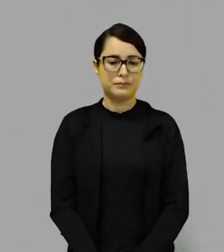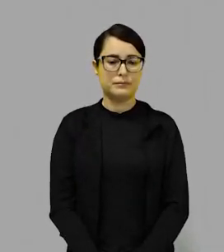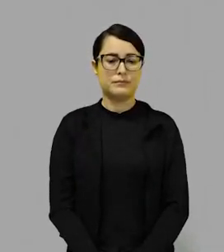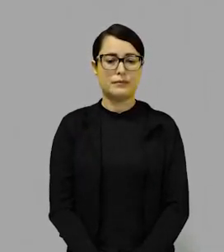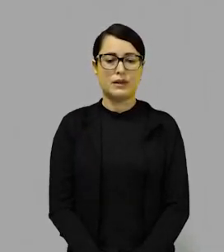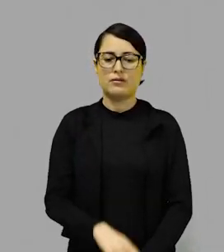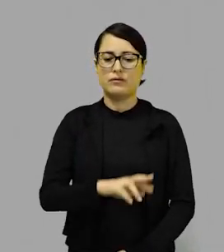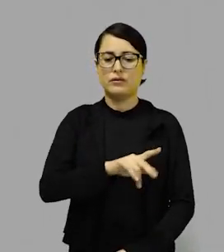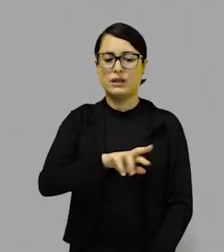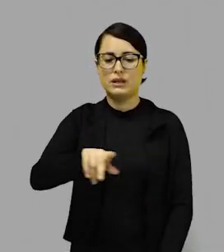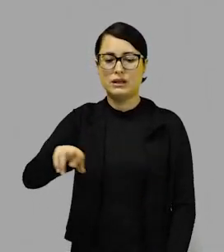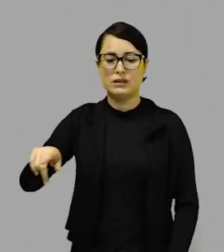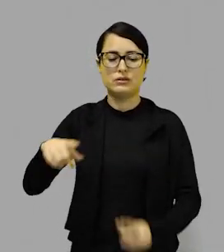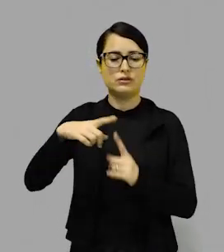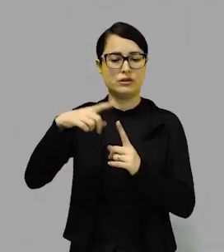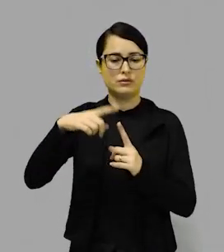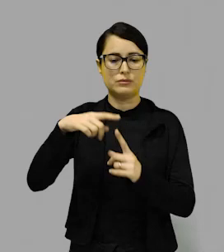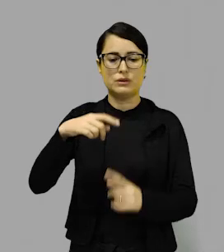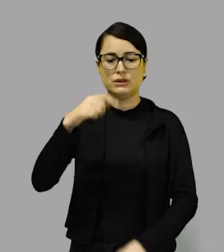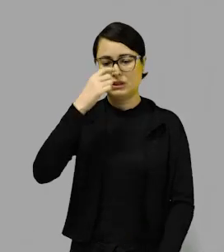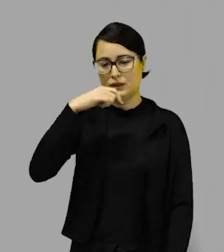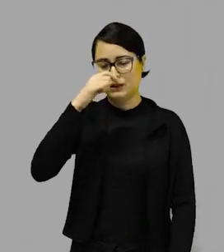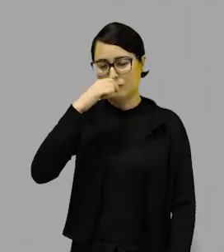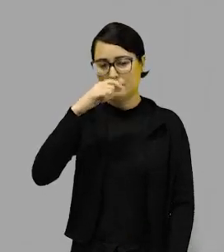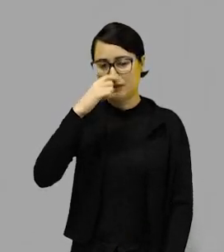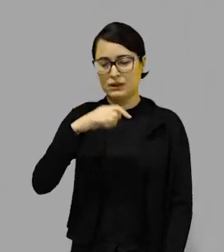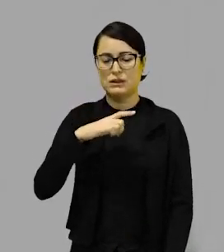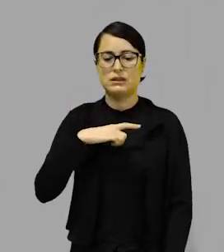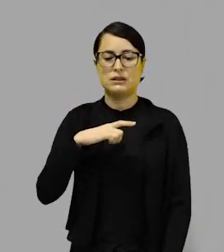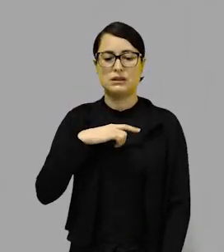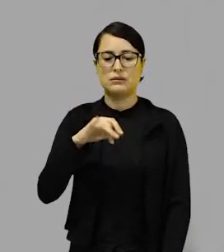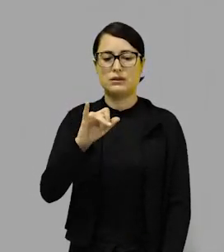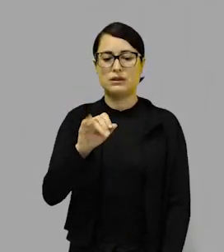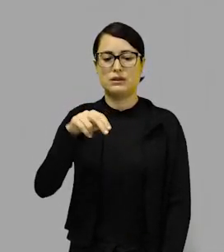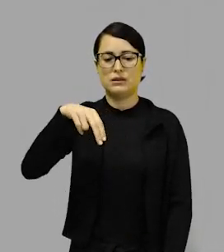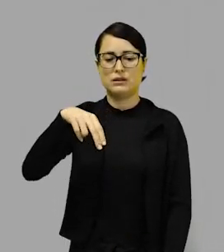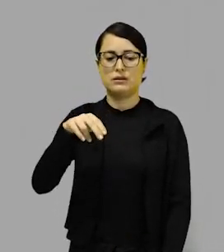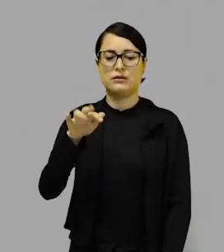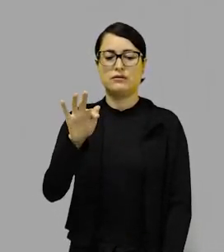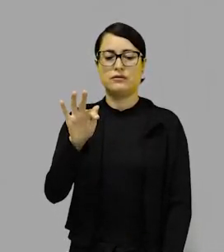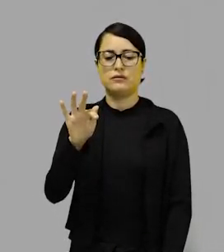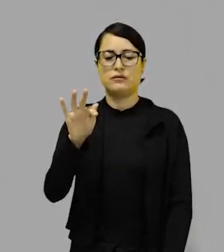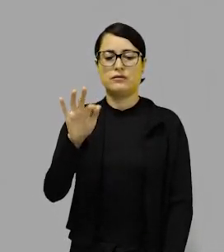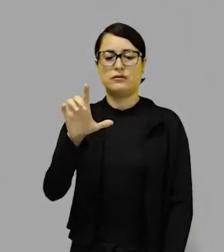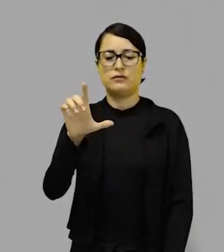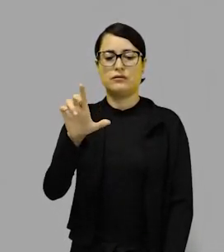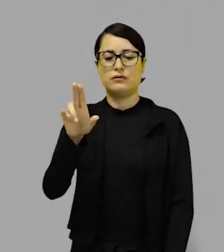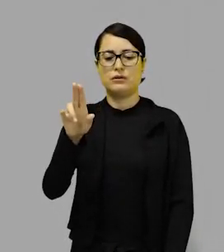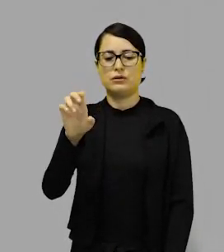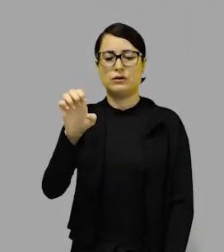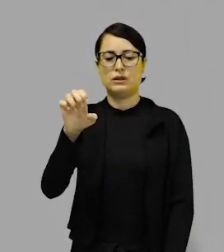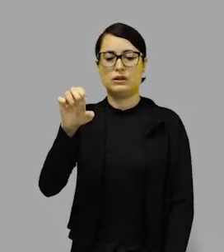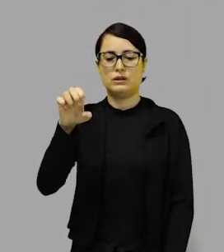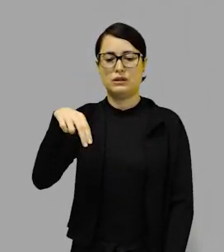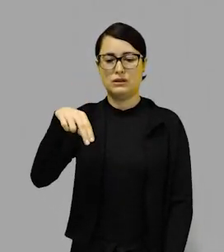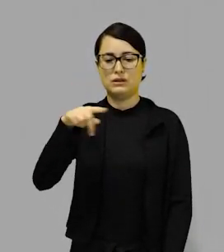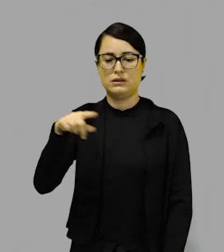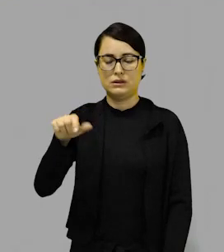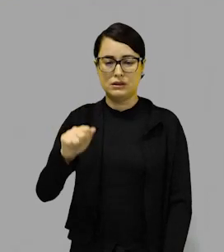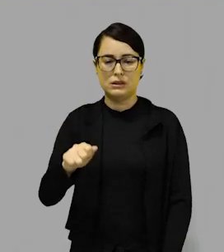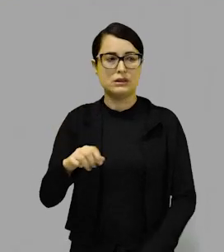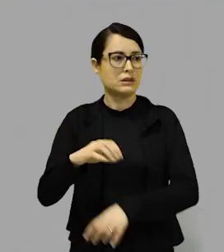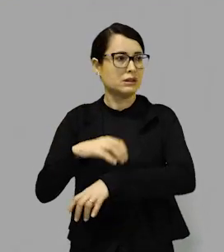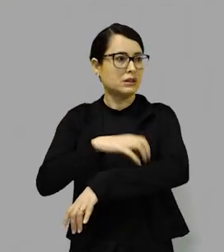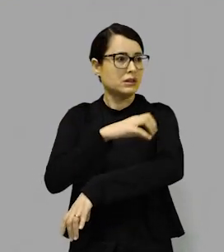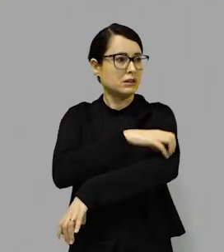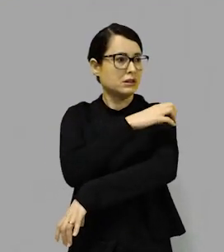gripe, que é causada por uma família de vírus chamado influenza, né? Então, nós temos o sarampo,